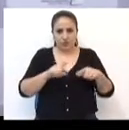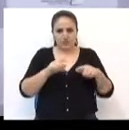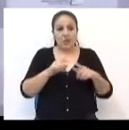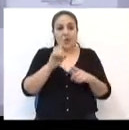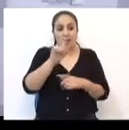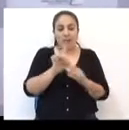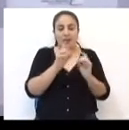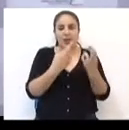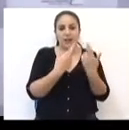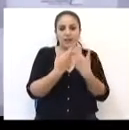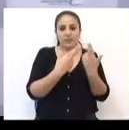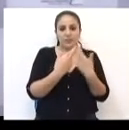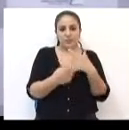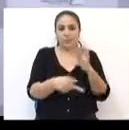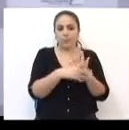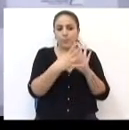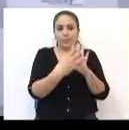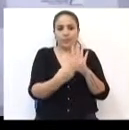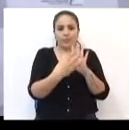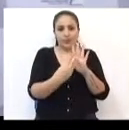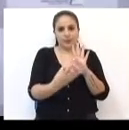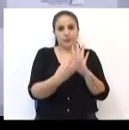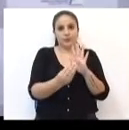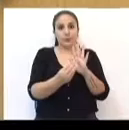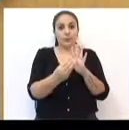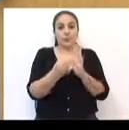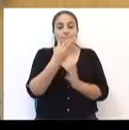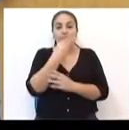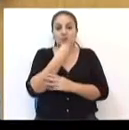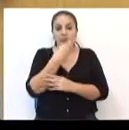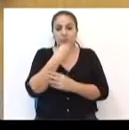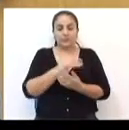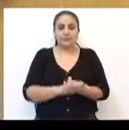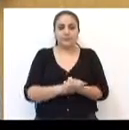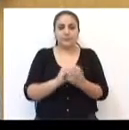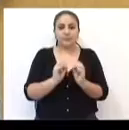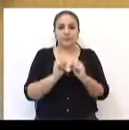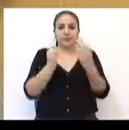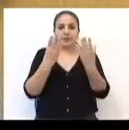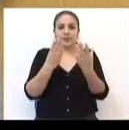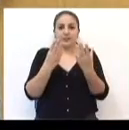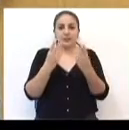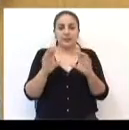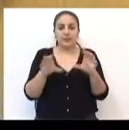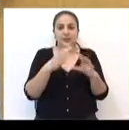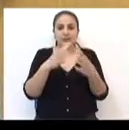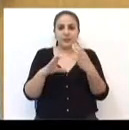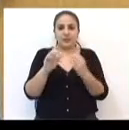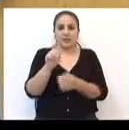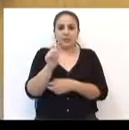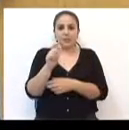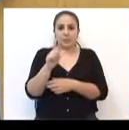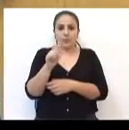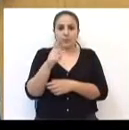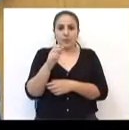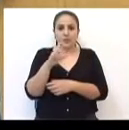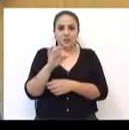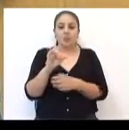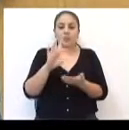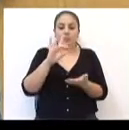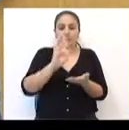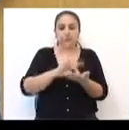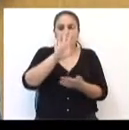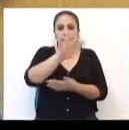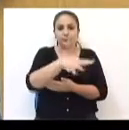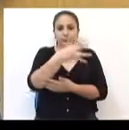servidores, eram ainda no modelo masculino. Festival do Canto Galponeiro deve integrar calendário